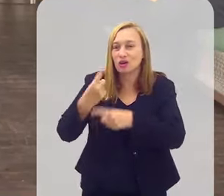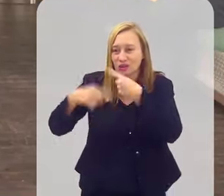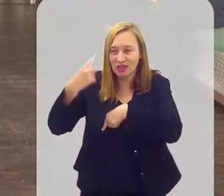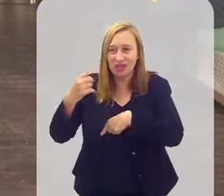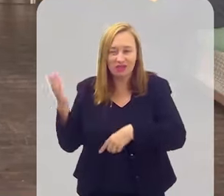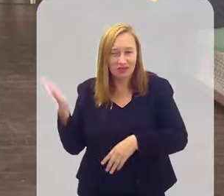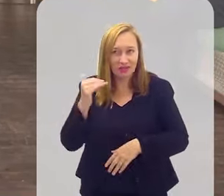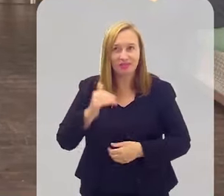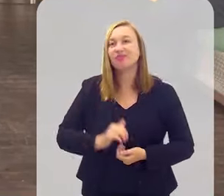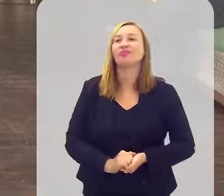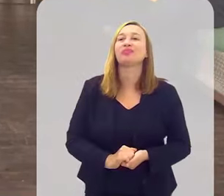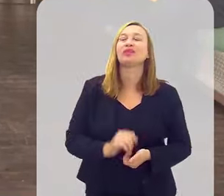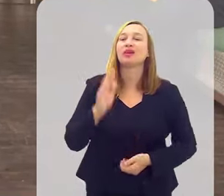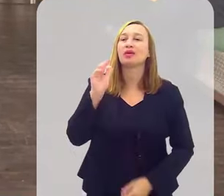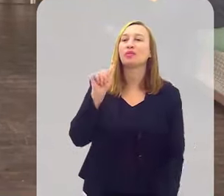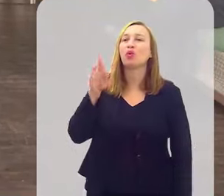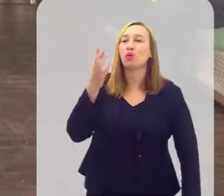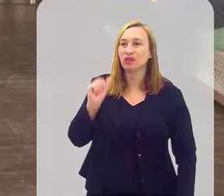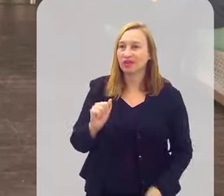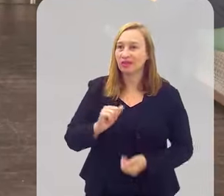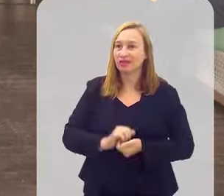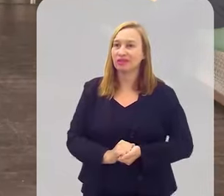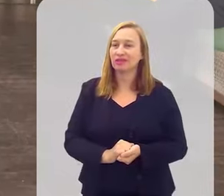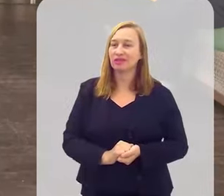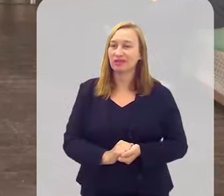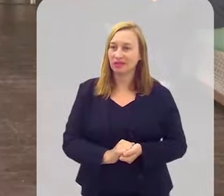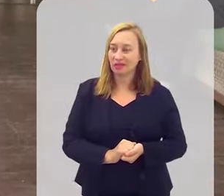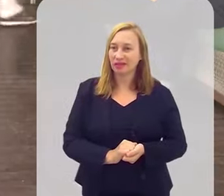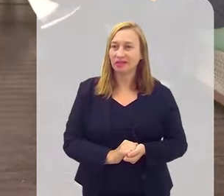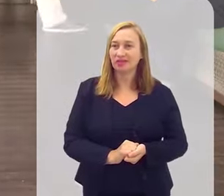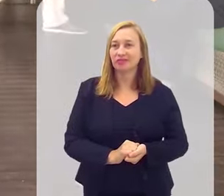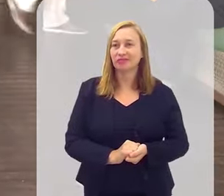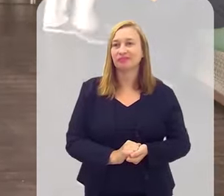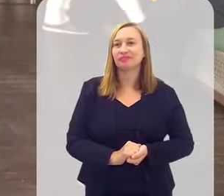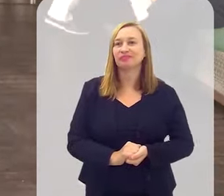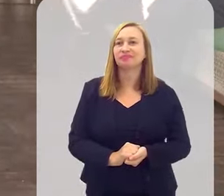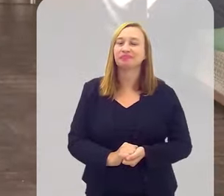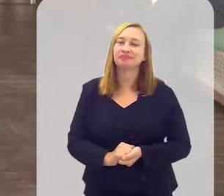ficar com ela cantando sucesso total Bruna o nosso